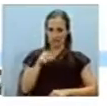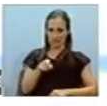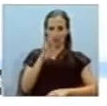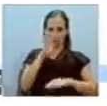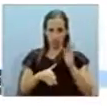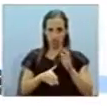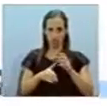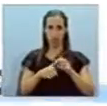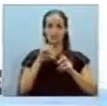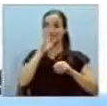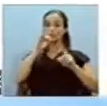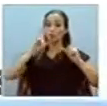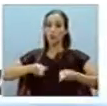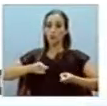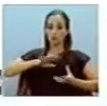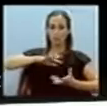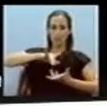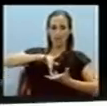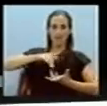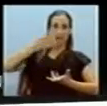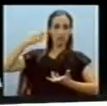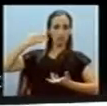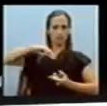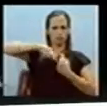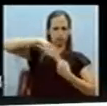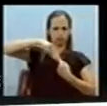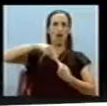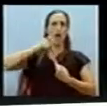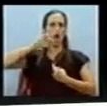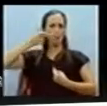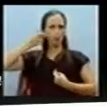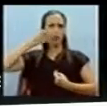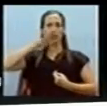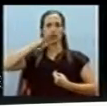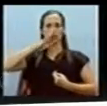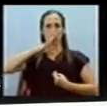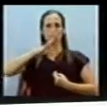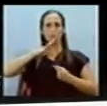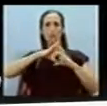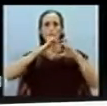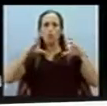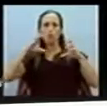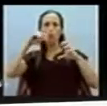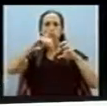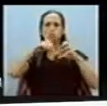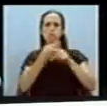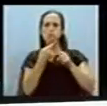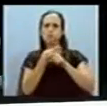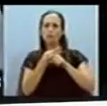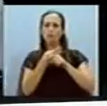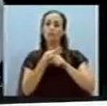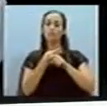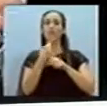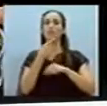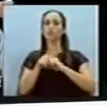da formação de Vênus teve uma rotação muito mais rápida, se as suas nuvens tivessem outro tipo de constituição, então o que nos diz é